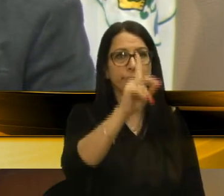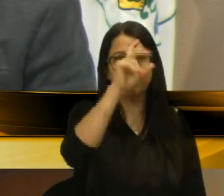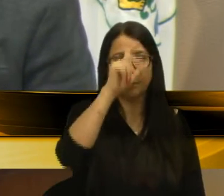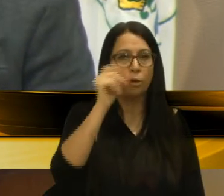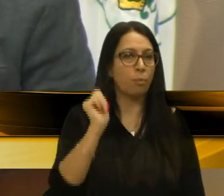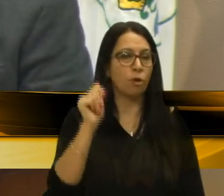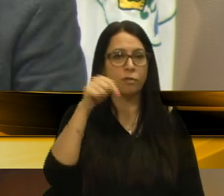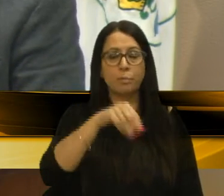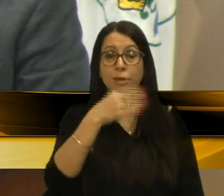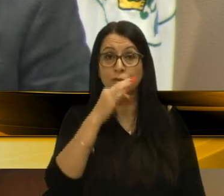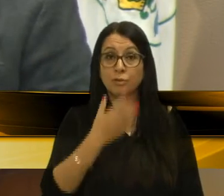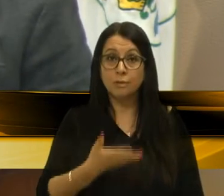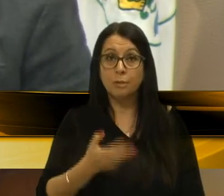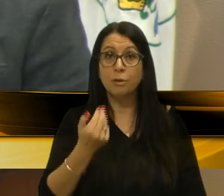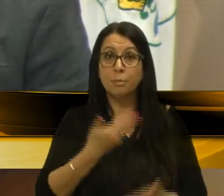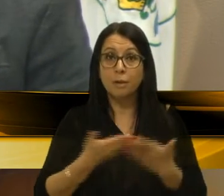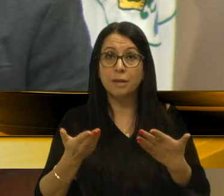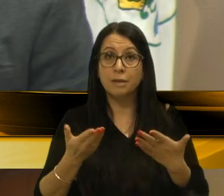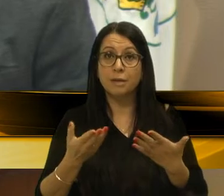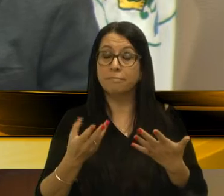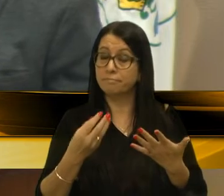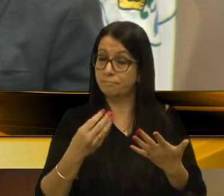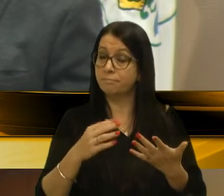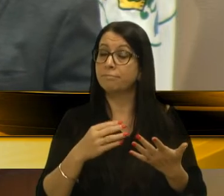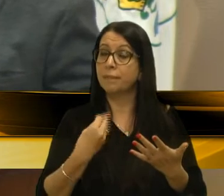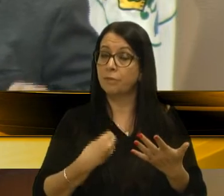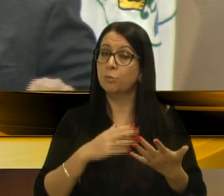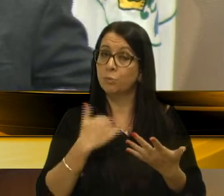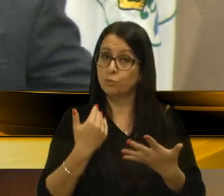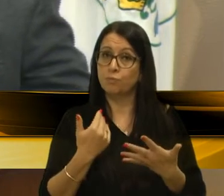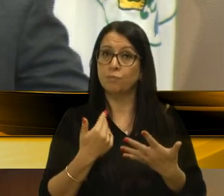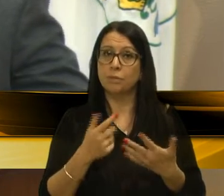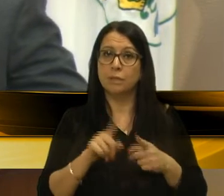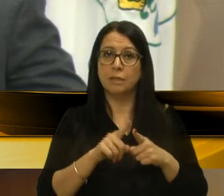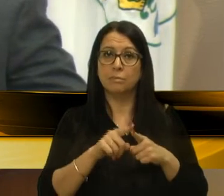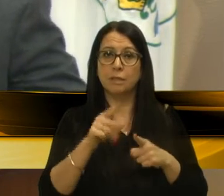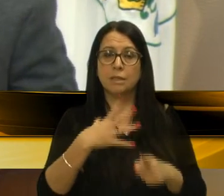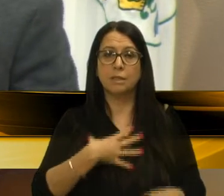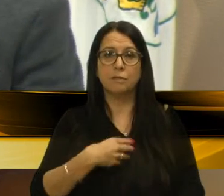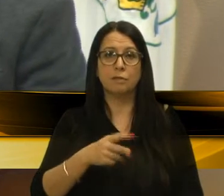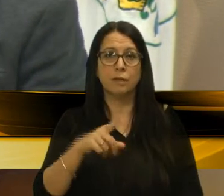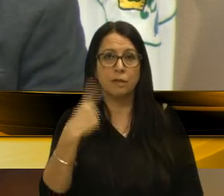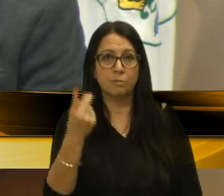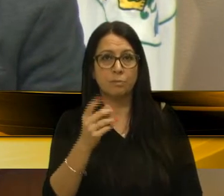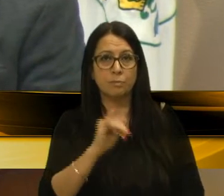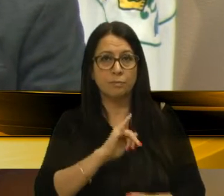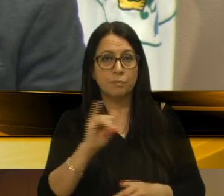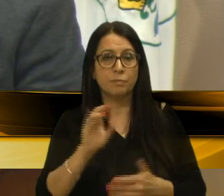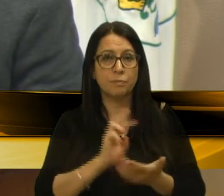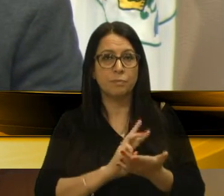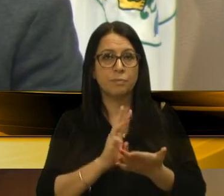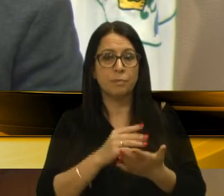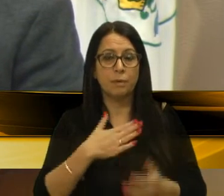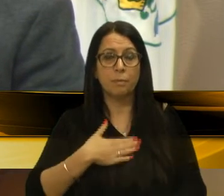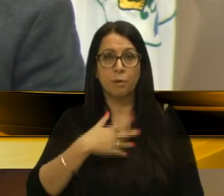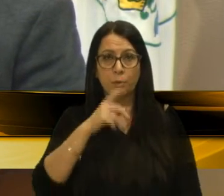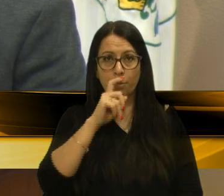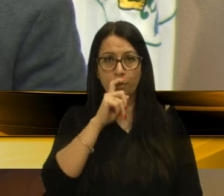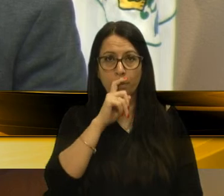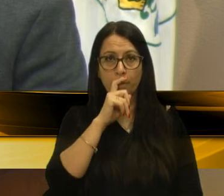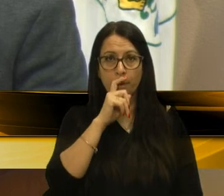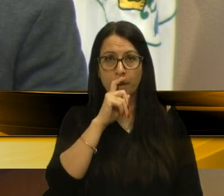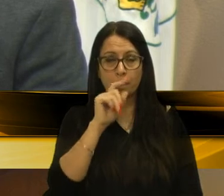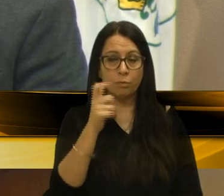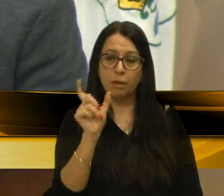vir para caxias do sul pode perder a vida inclusive situação feia também para essa filha que mandou um recado dizendo o seguinte meu pai alberto ficou sem